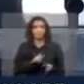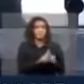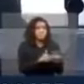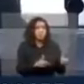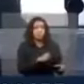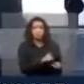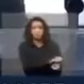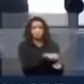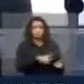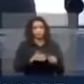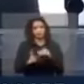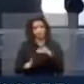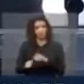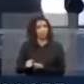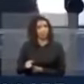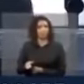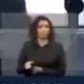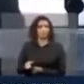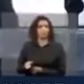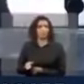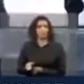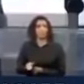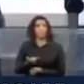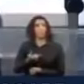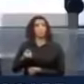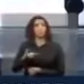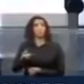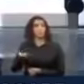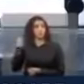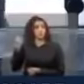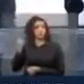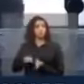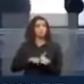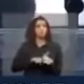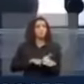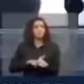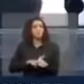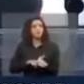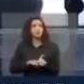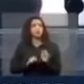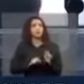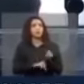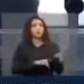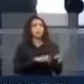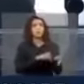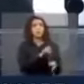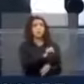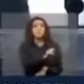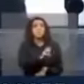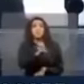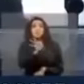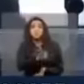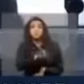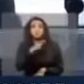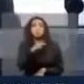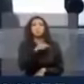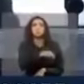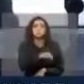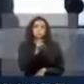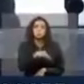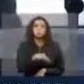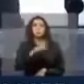brasileira. Revela o censo de 2010 que mais de 85% dos brasileiros professam a fé